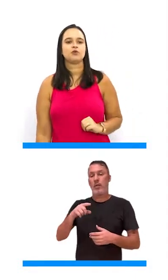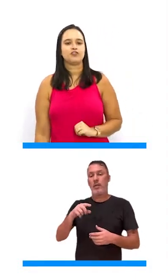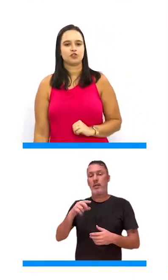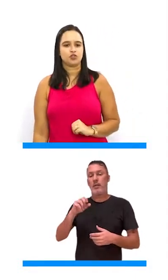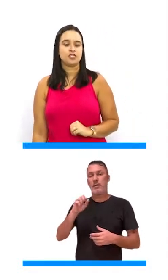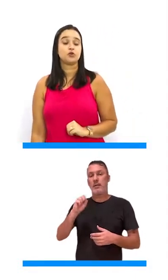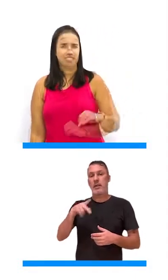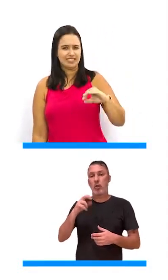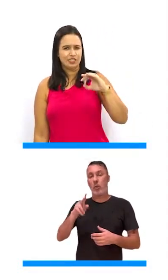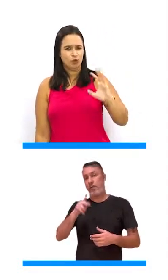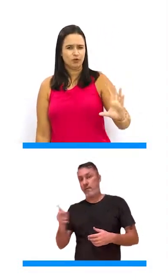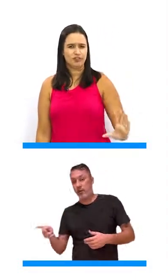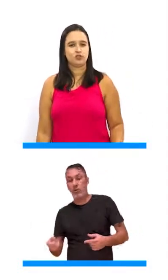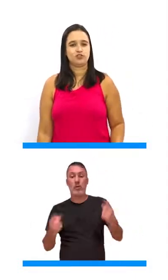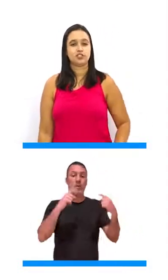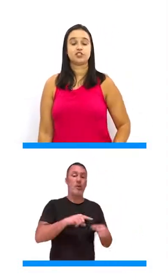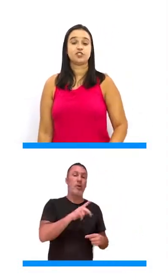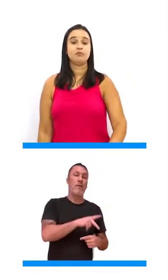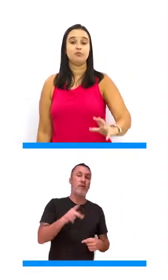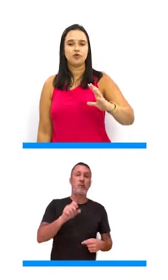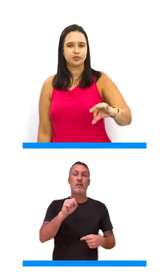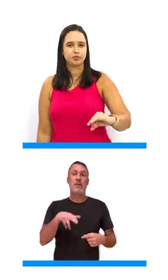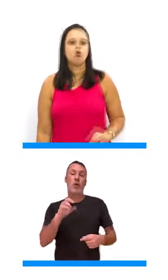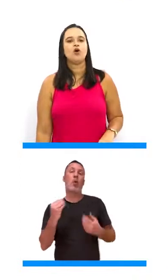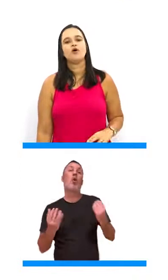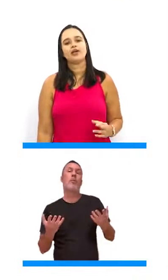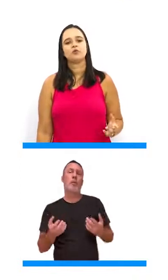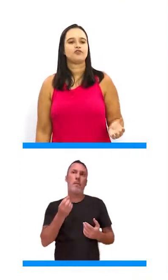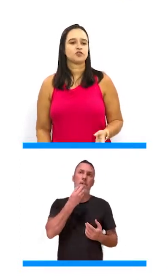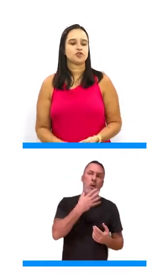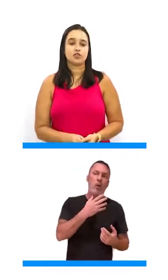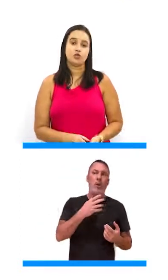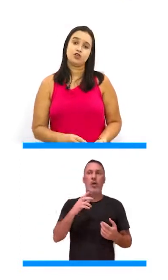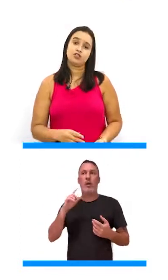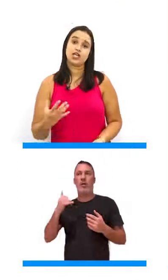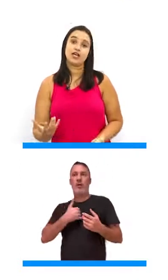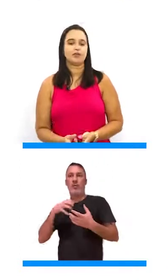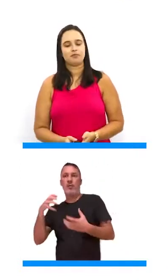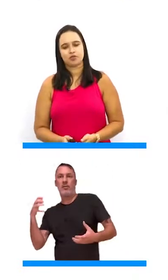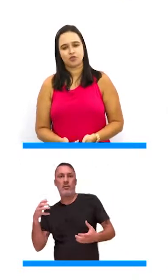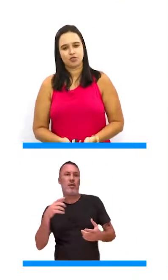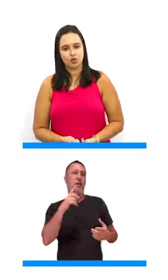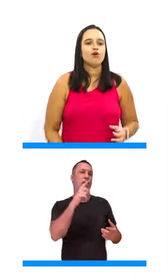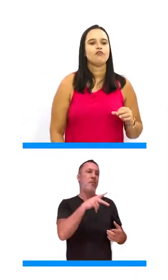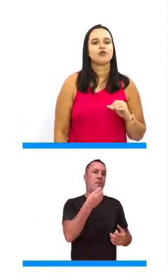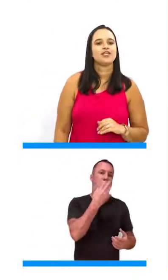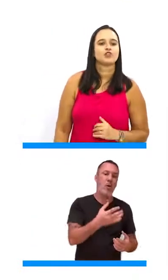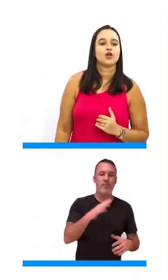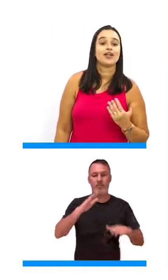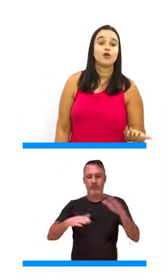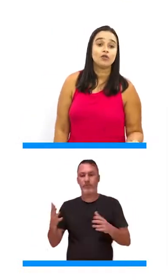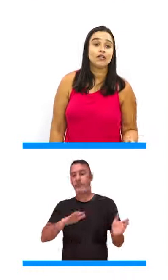era um professor senhor? Senhor professor no sentido de ser muito bom. Ou era um professor senhor, já uma pessoa idosa. Ouvi